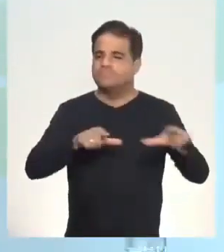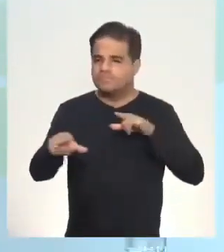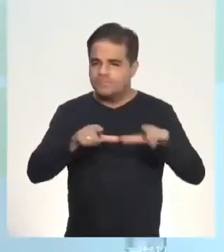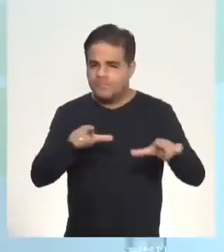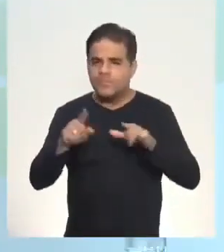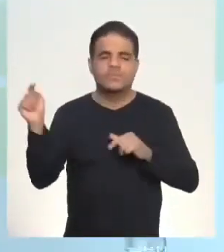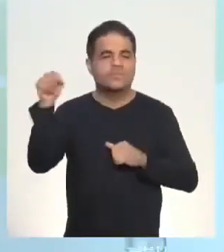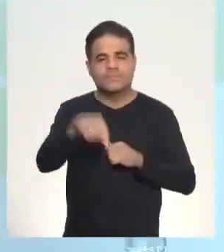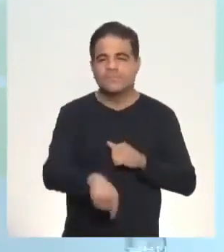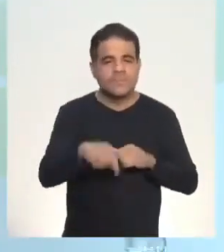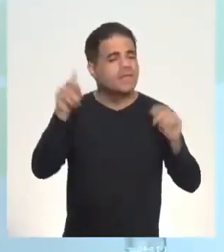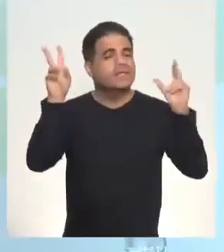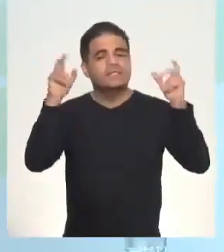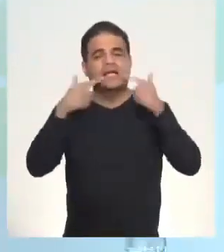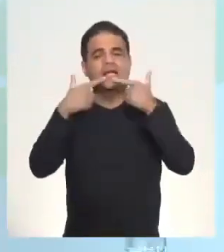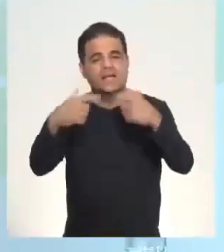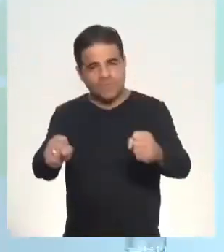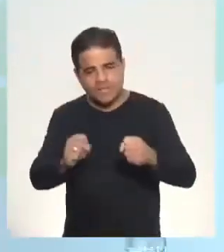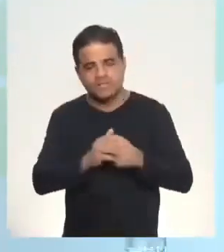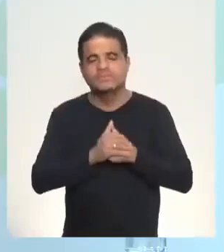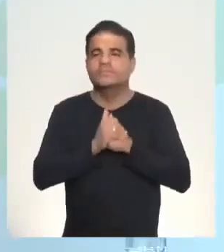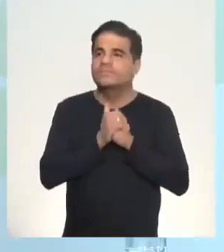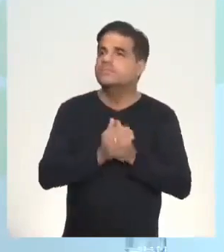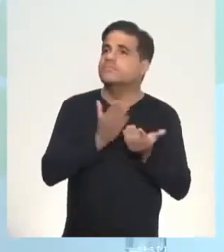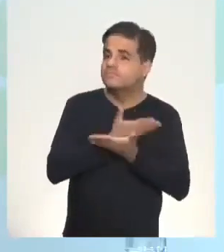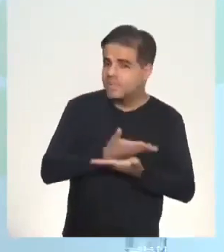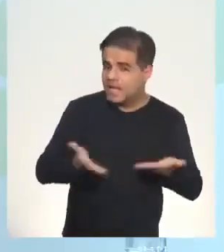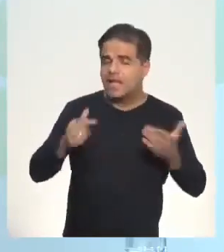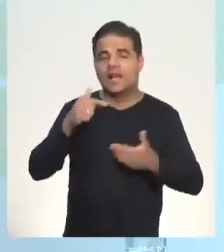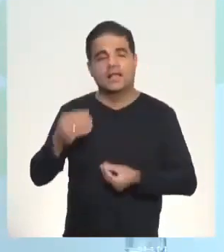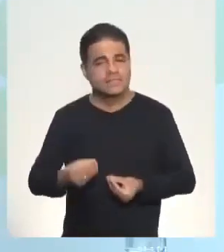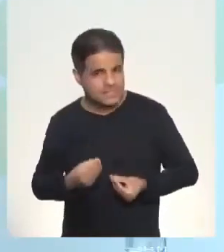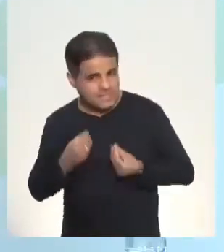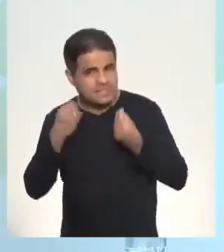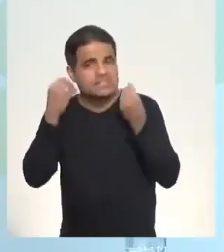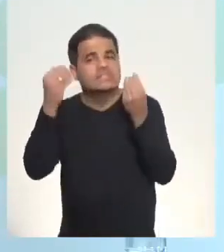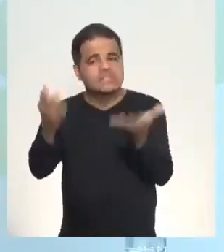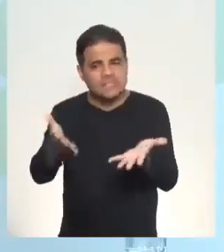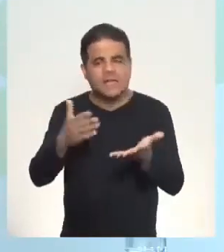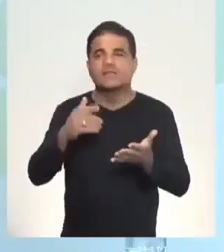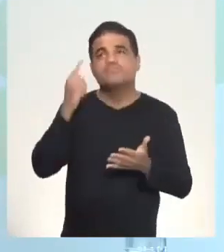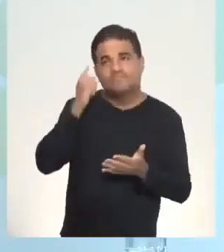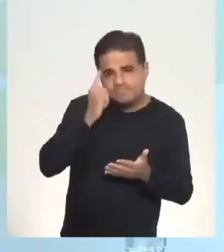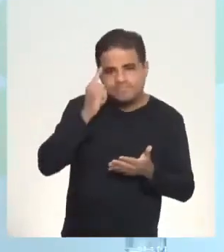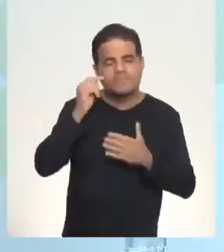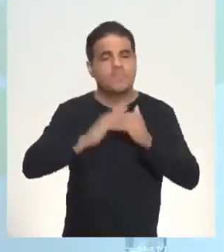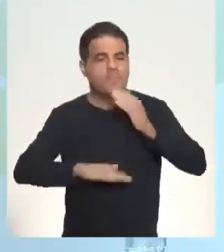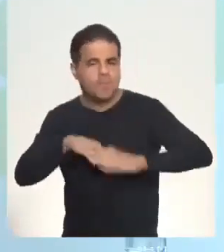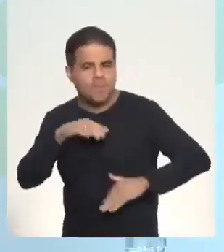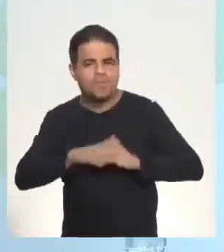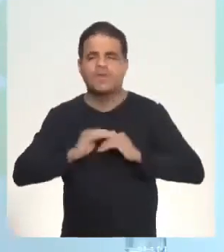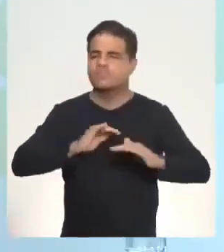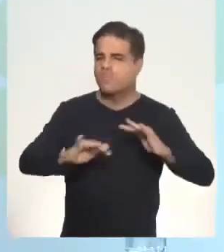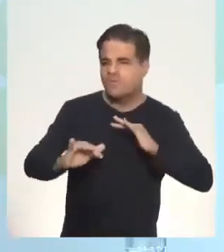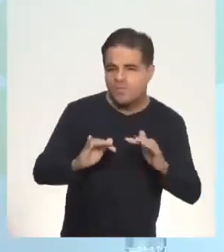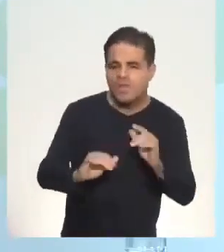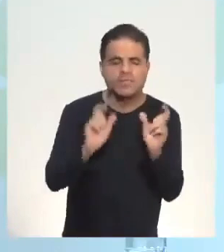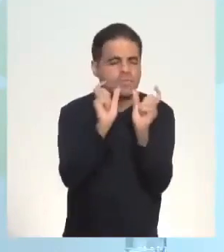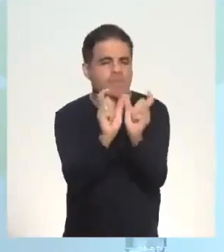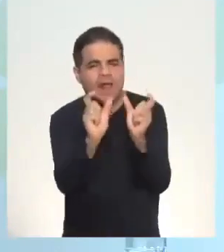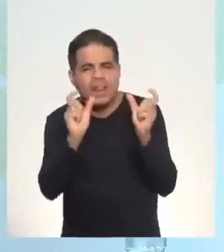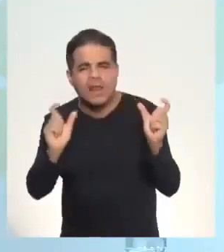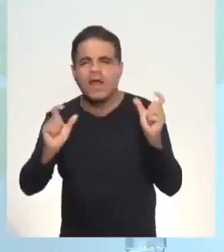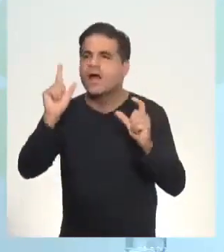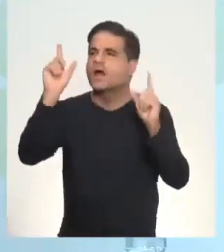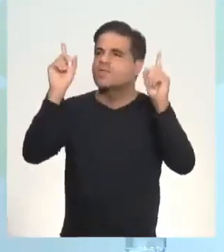trabalhando sobre a linguagem. Então, a linguagem ela se dá a partir de gestos, de movimentos, de palavras,